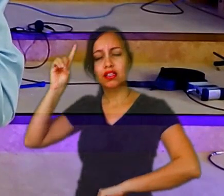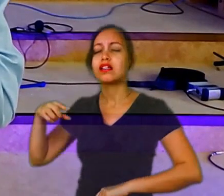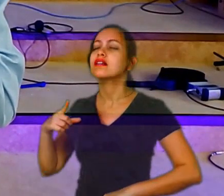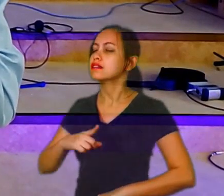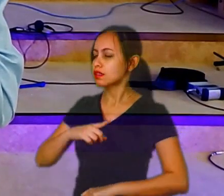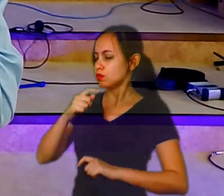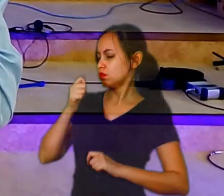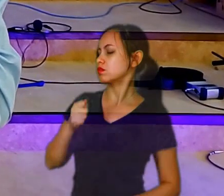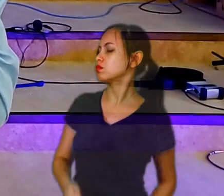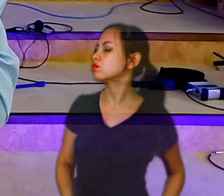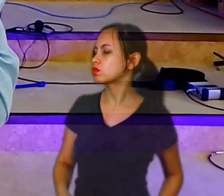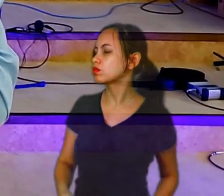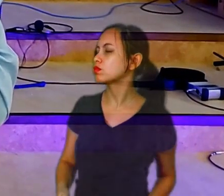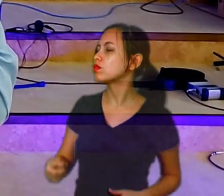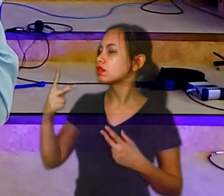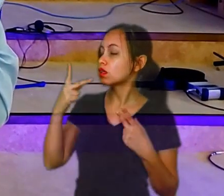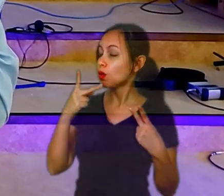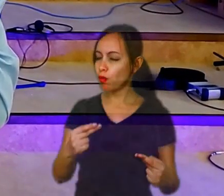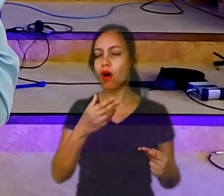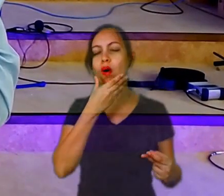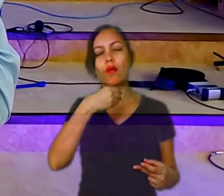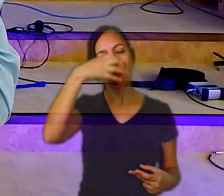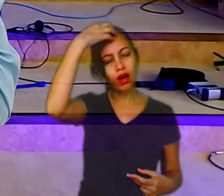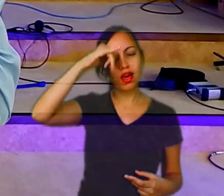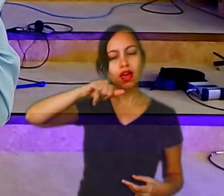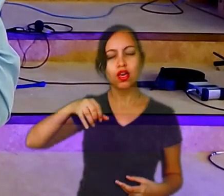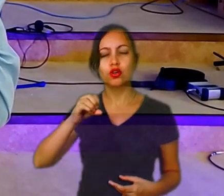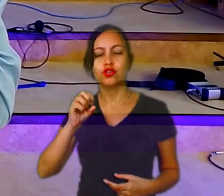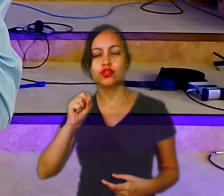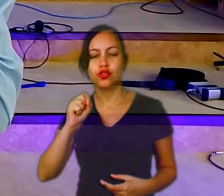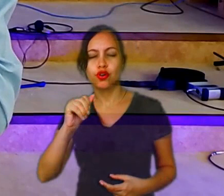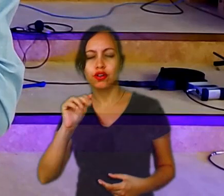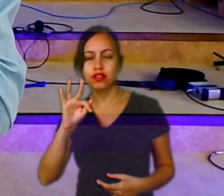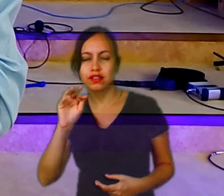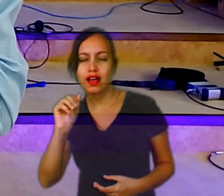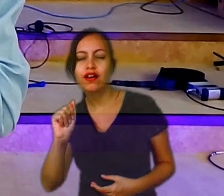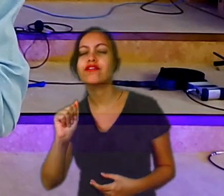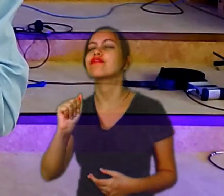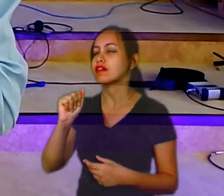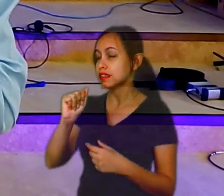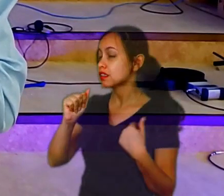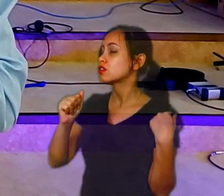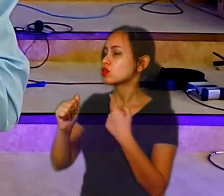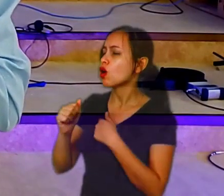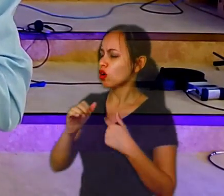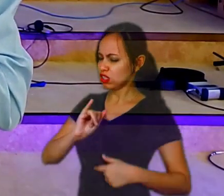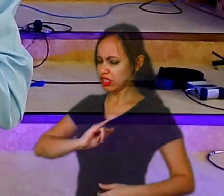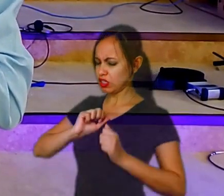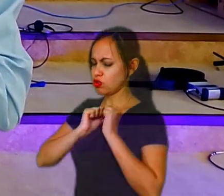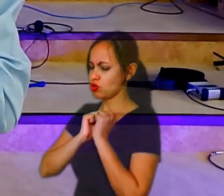atitude semelhante a que o Teu servo, o Teu filho, o rei Josafá teve, de ir junto com a Tua